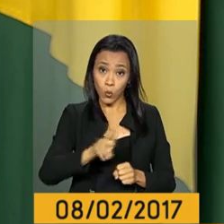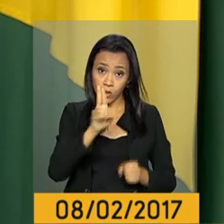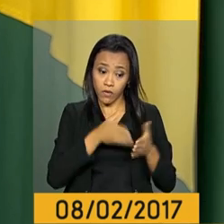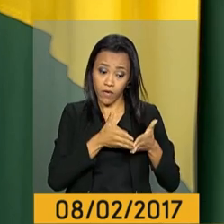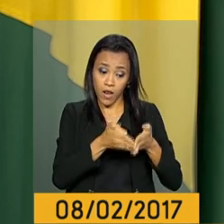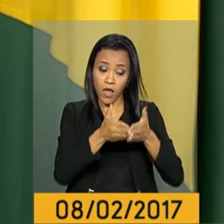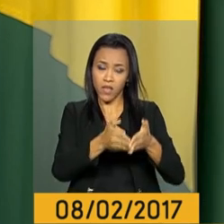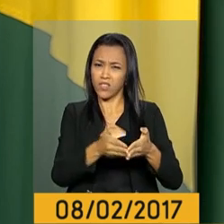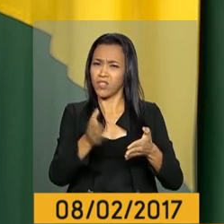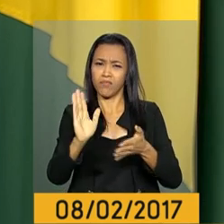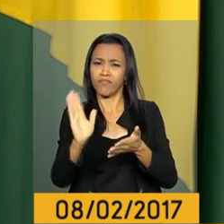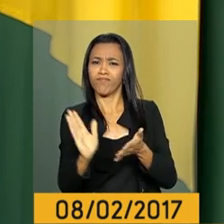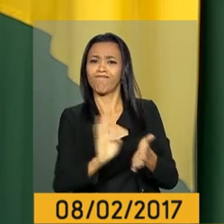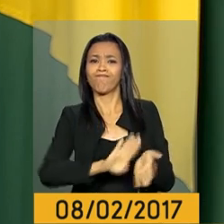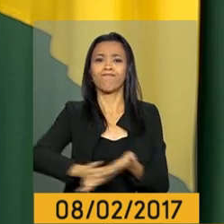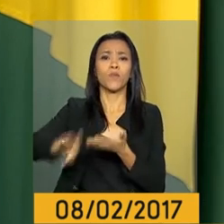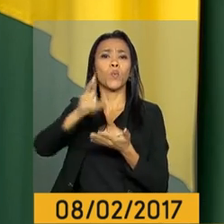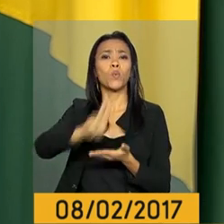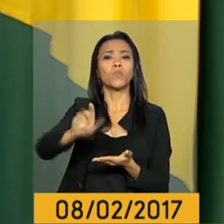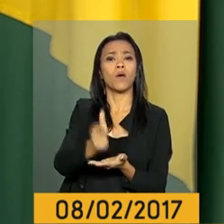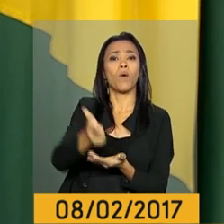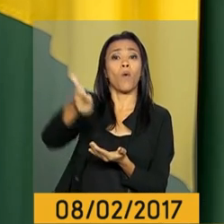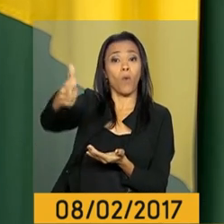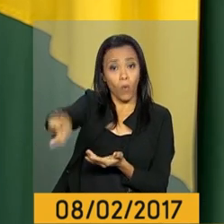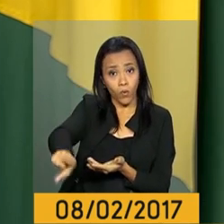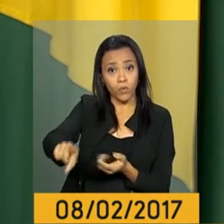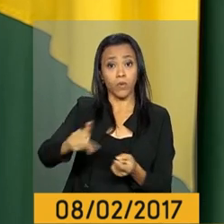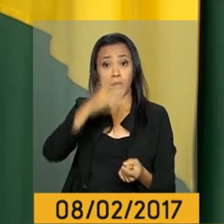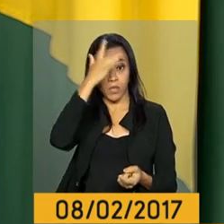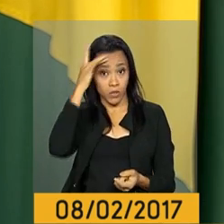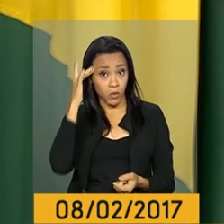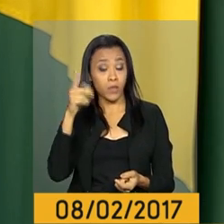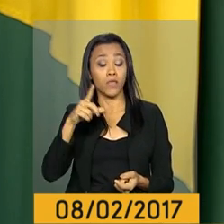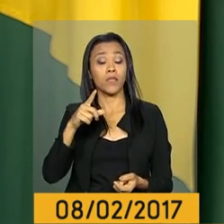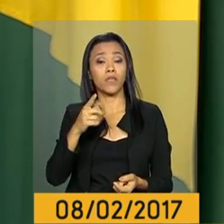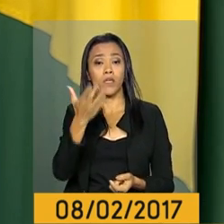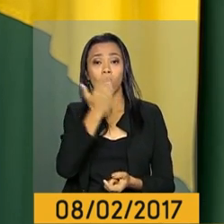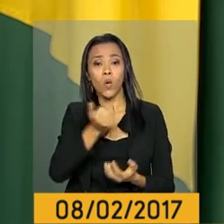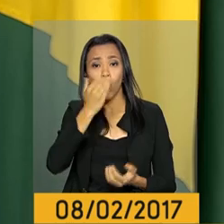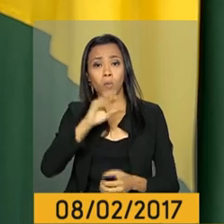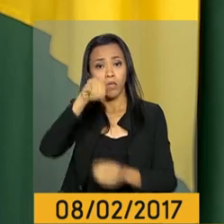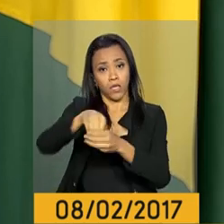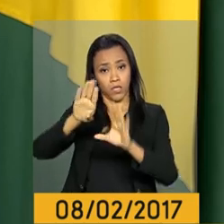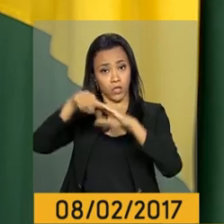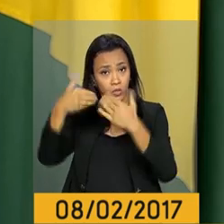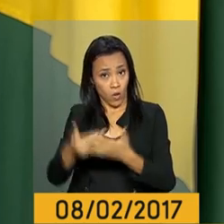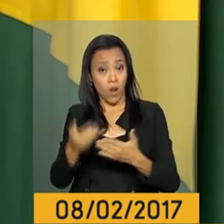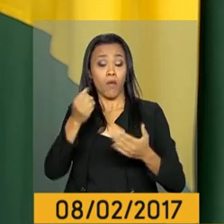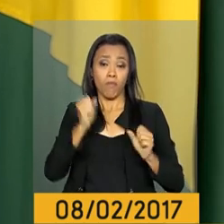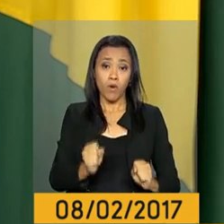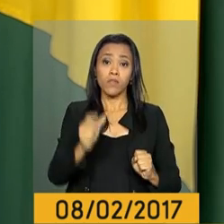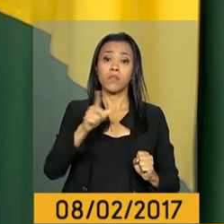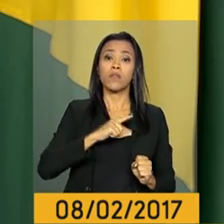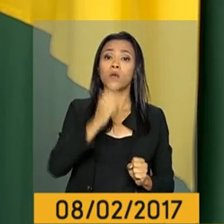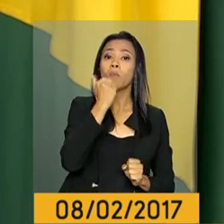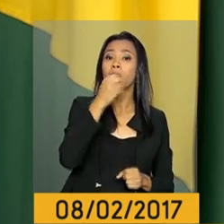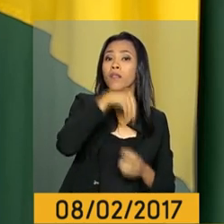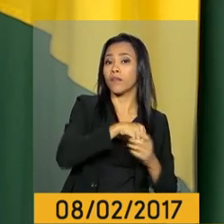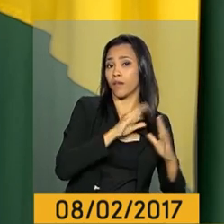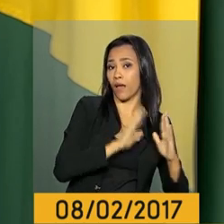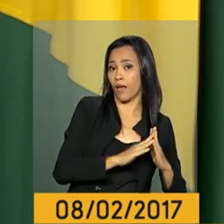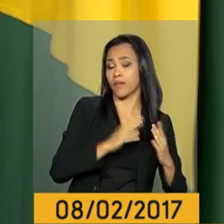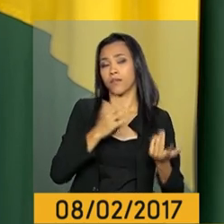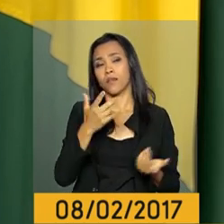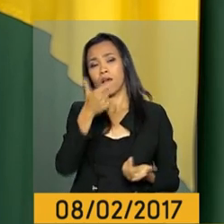transporte aqueles que se servem da merenda possam ter comida em casa aqueles que fizerem as suas